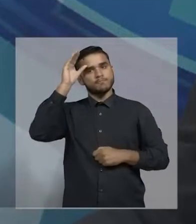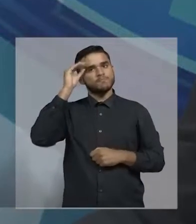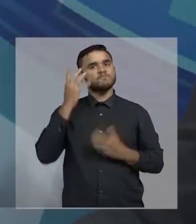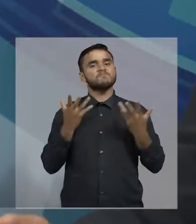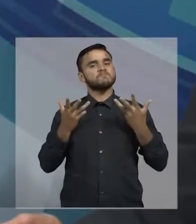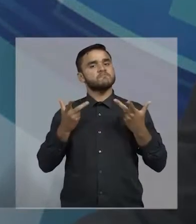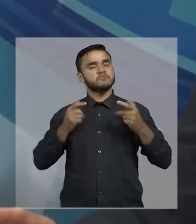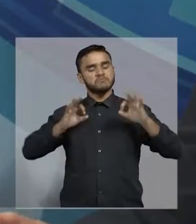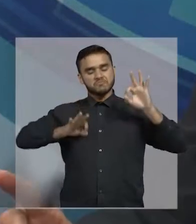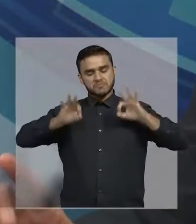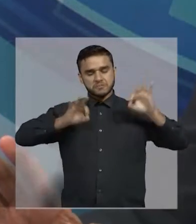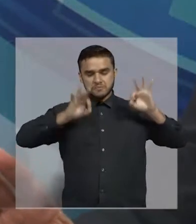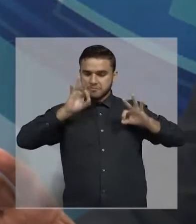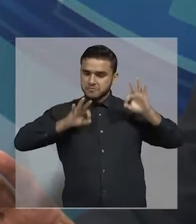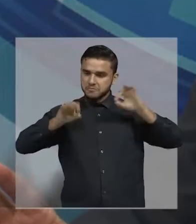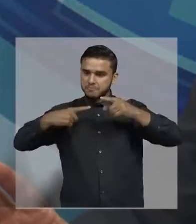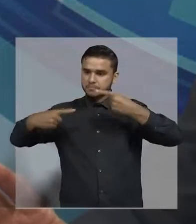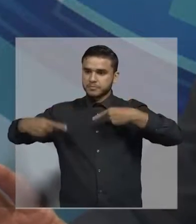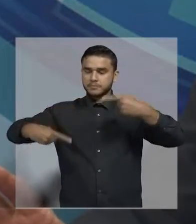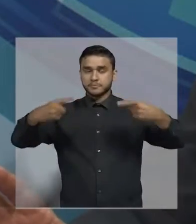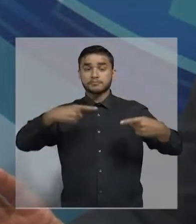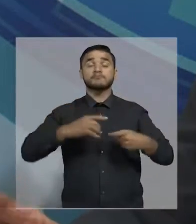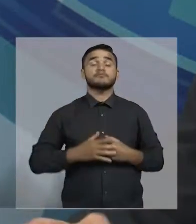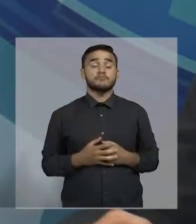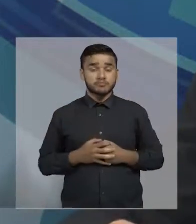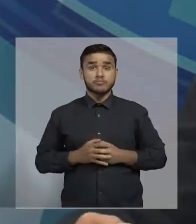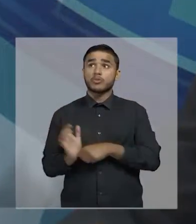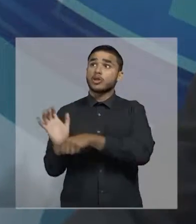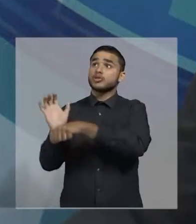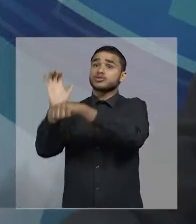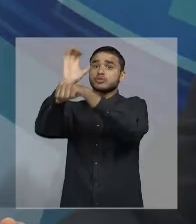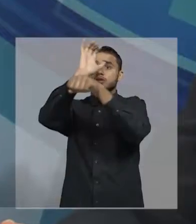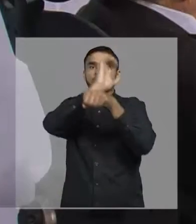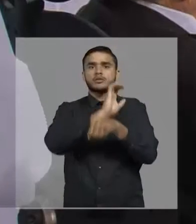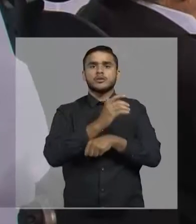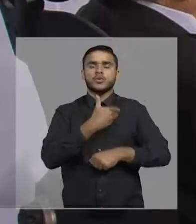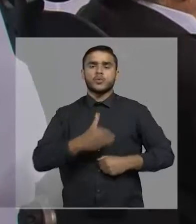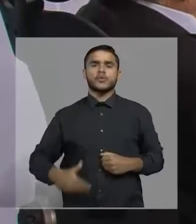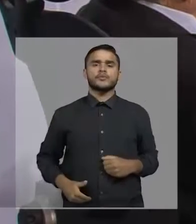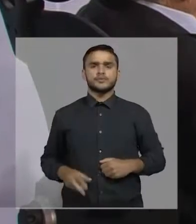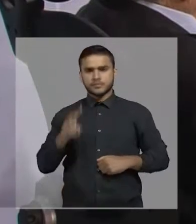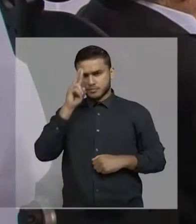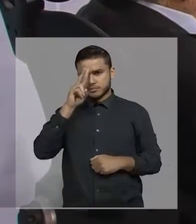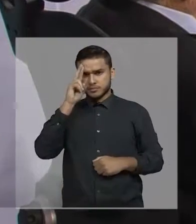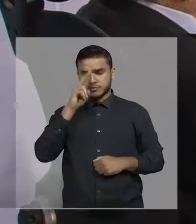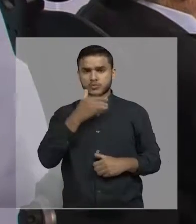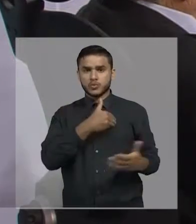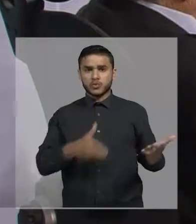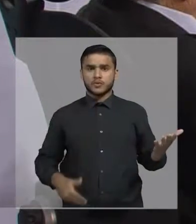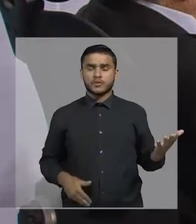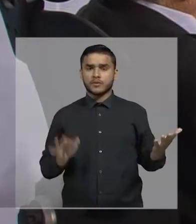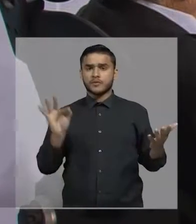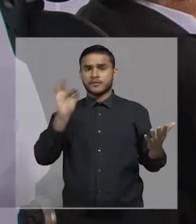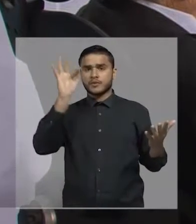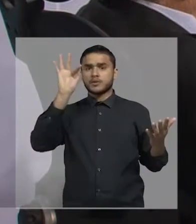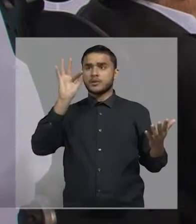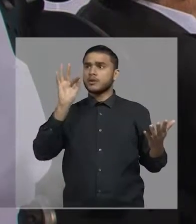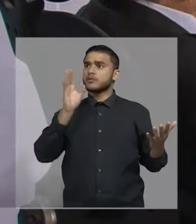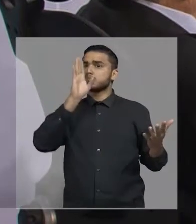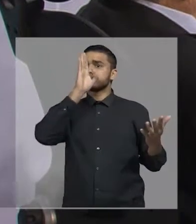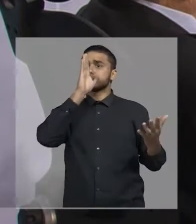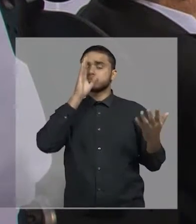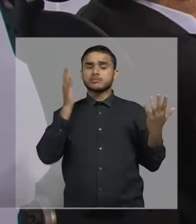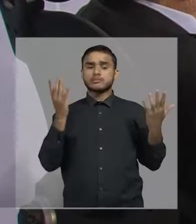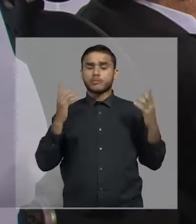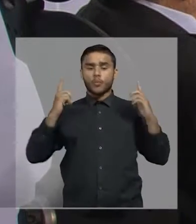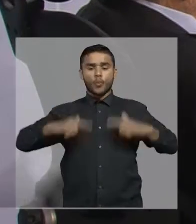os governos estão perdendo força no Brasil. Você lembrava há pouco que o governo federal anulou-se completamente nessa eleição. Mas se você